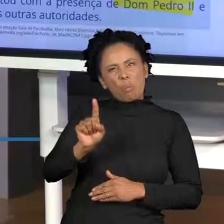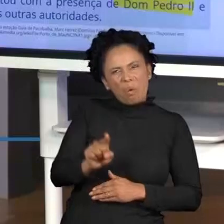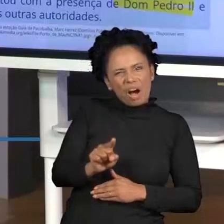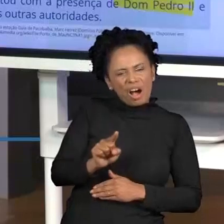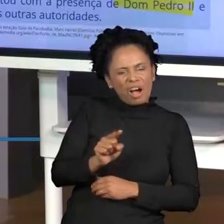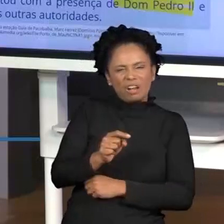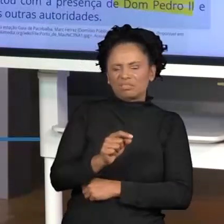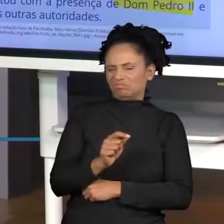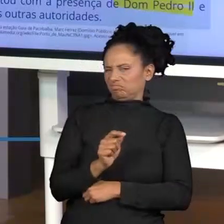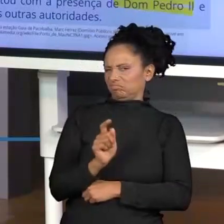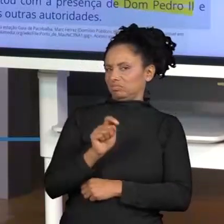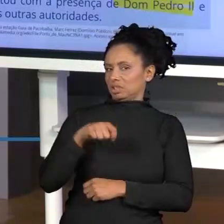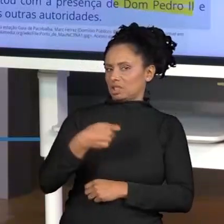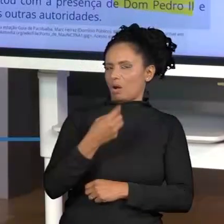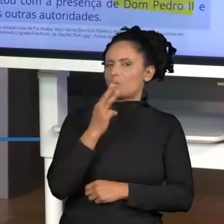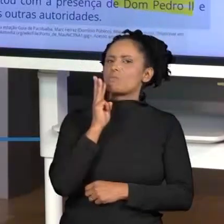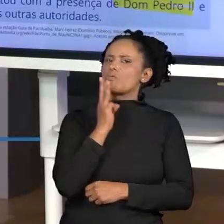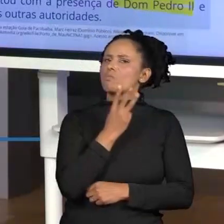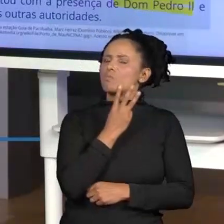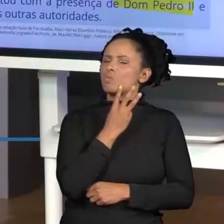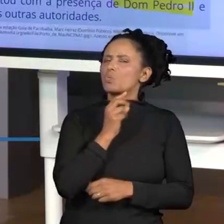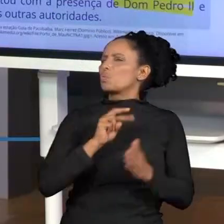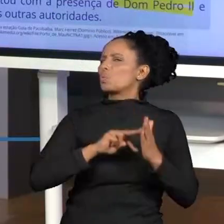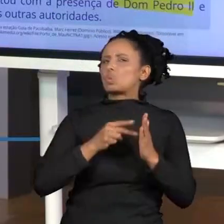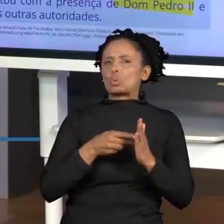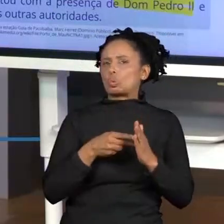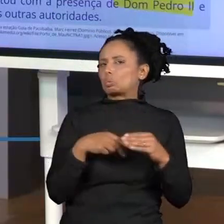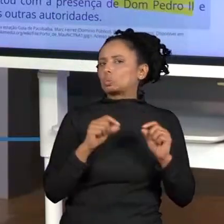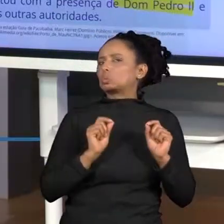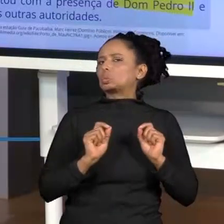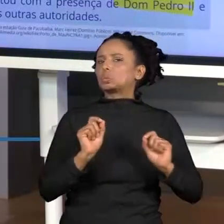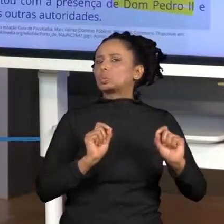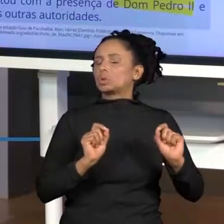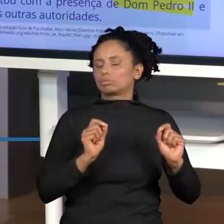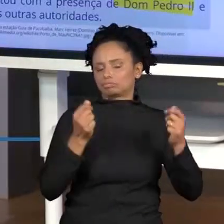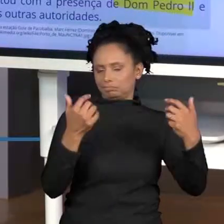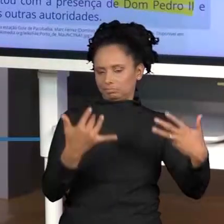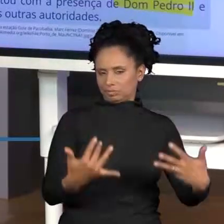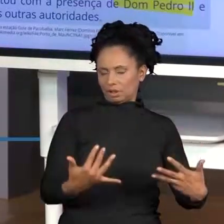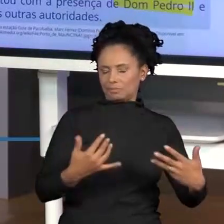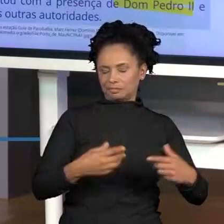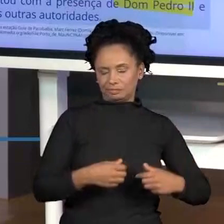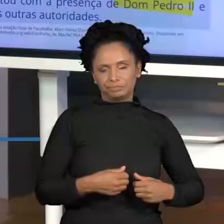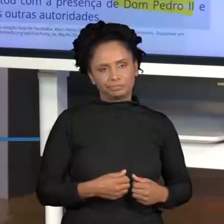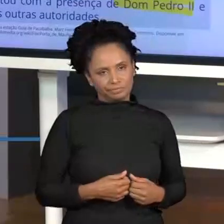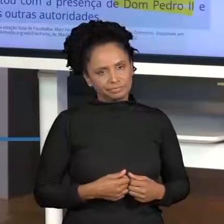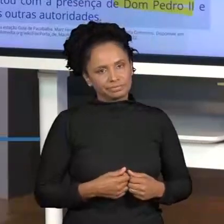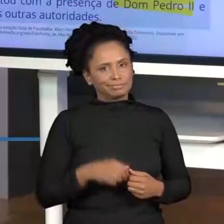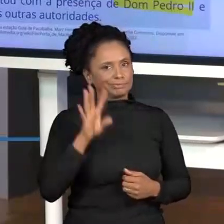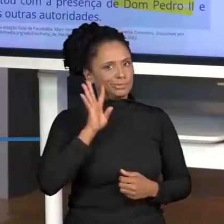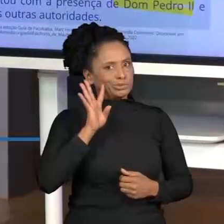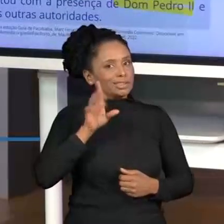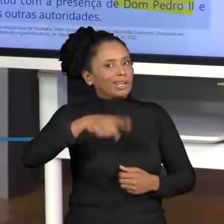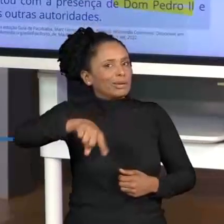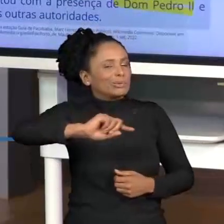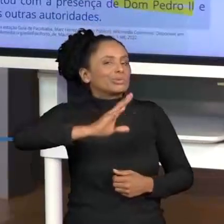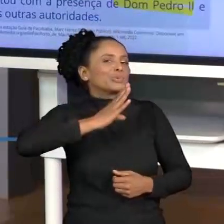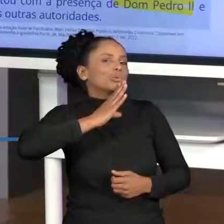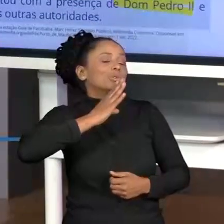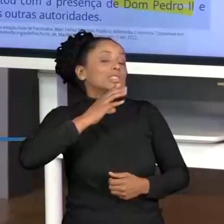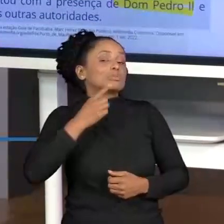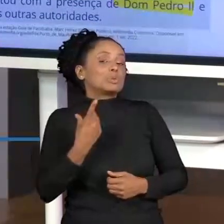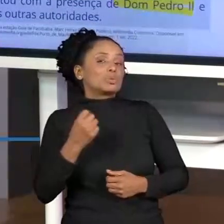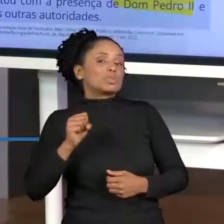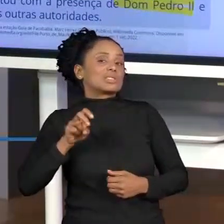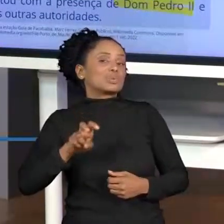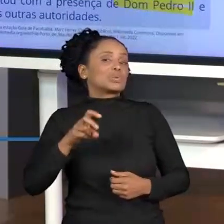Mauá? Então, vamos falar um pouquinho sobre isso também, tá? Então, é muito legal a gente saber aí que desde